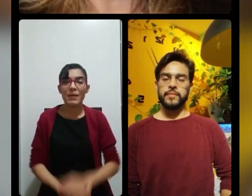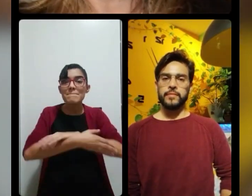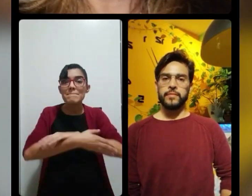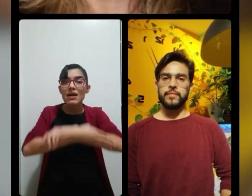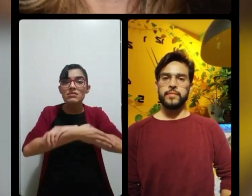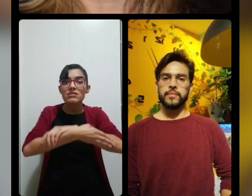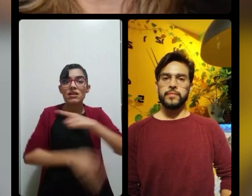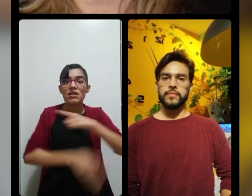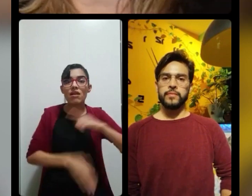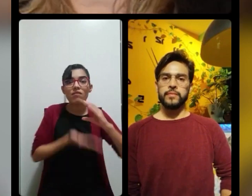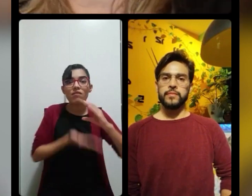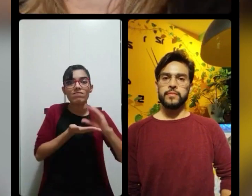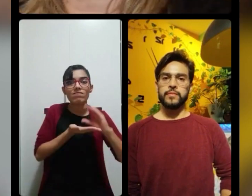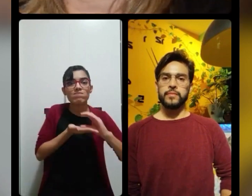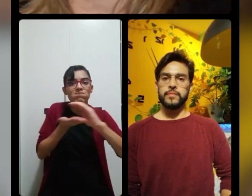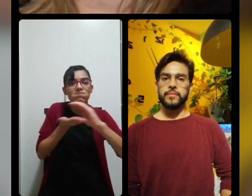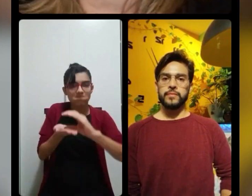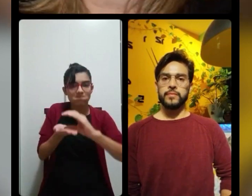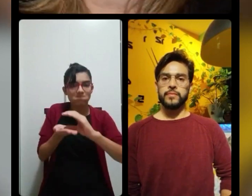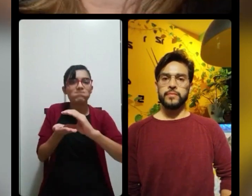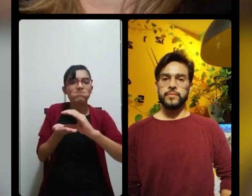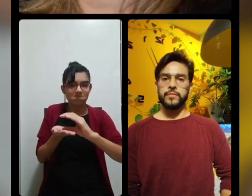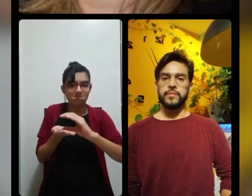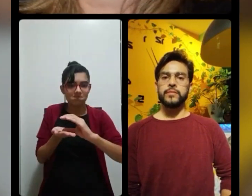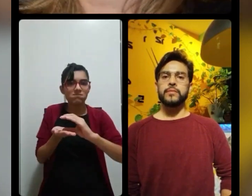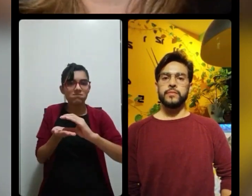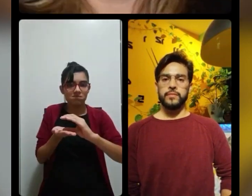né, através, na verdade, dos impostos